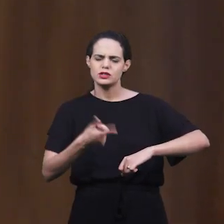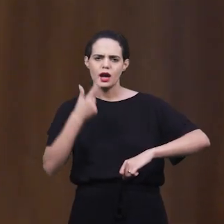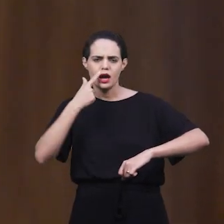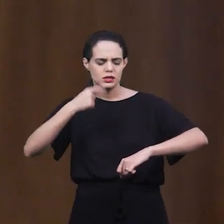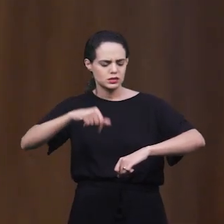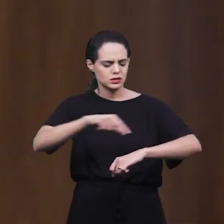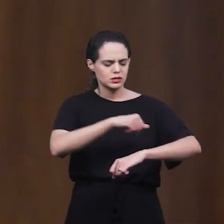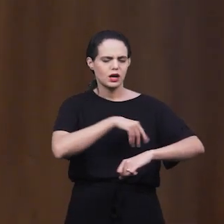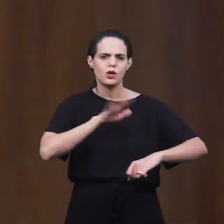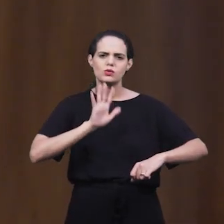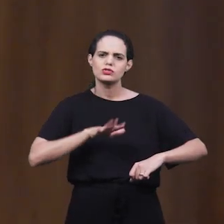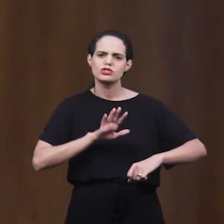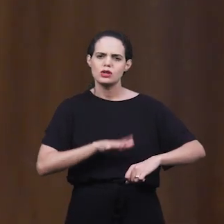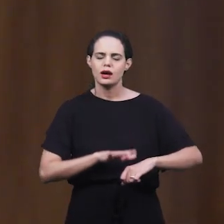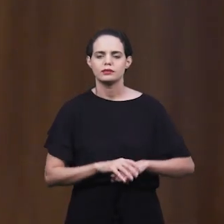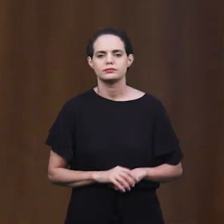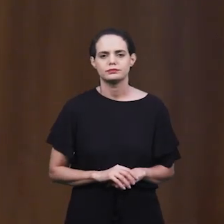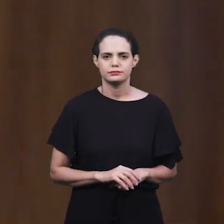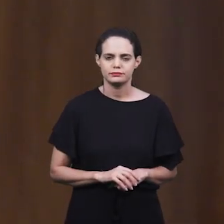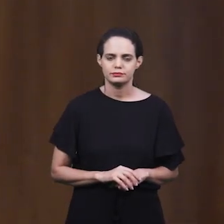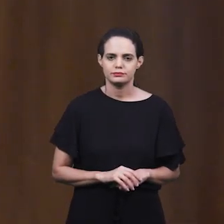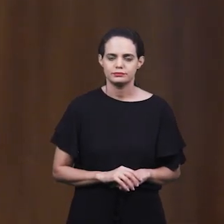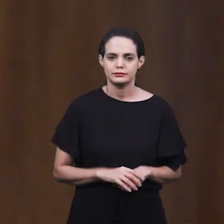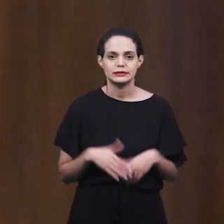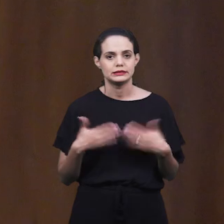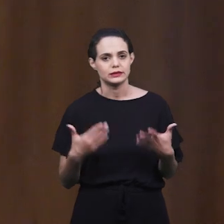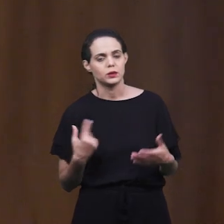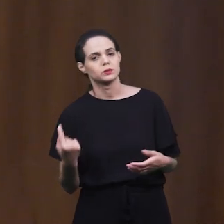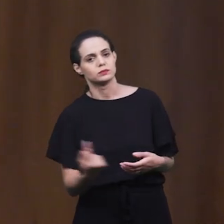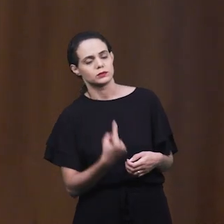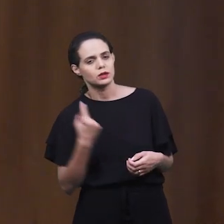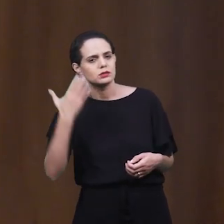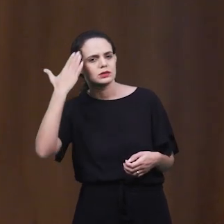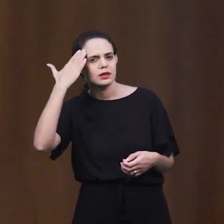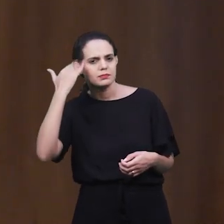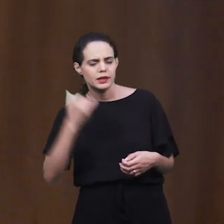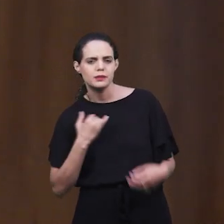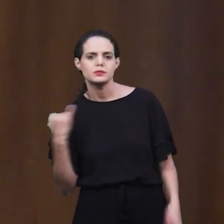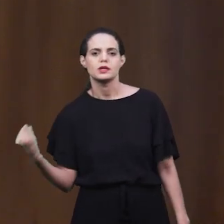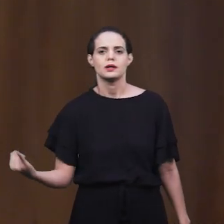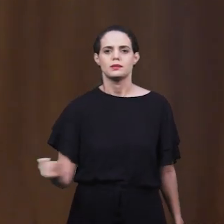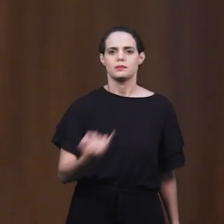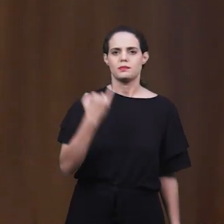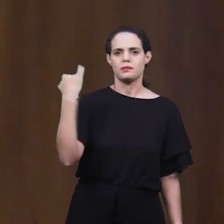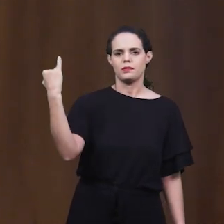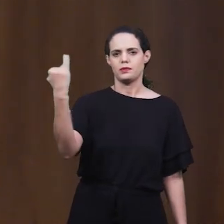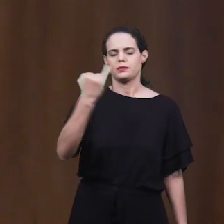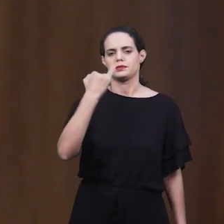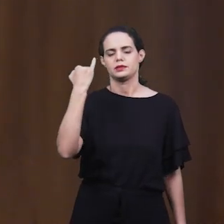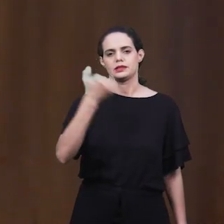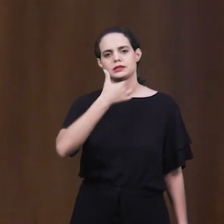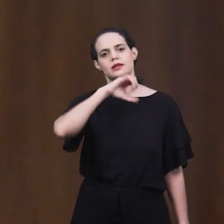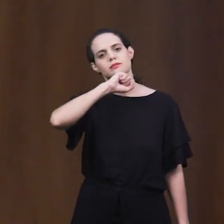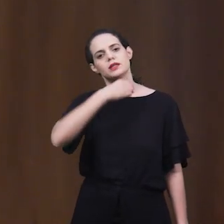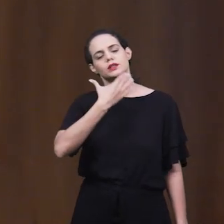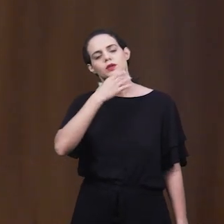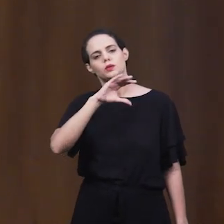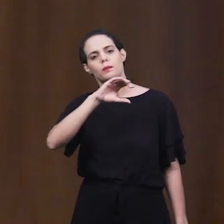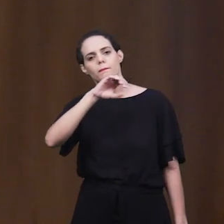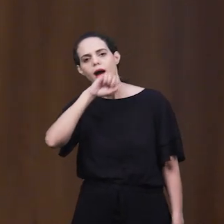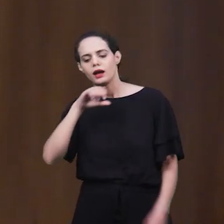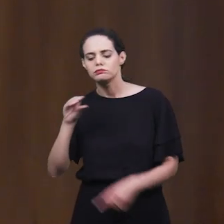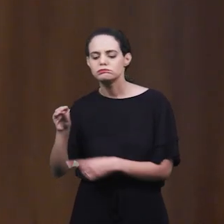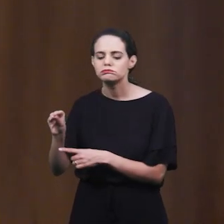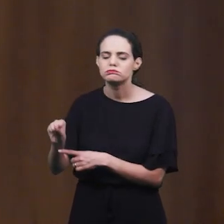Então, Natália, nós sabemos o quão é importante ter os pais ali ajudando no cuidar, né, dos